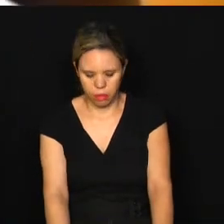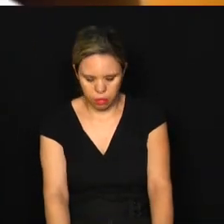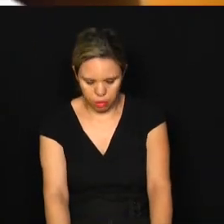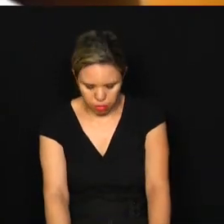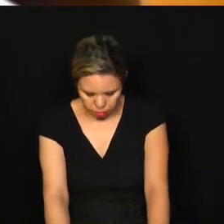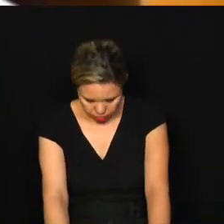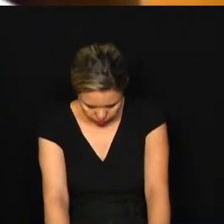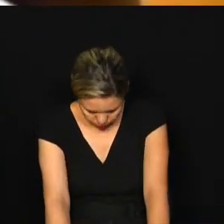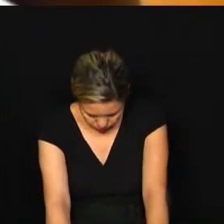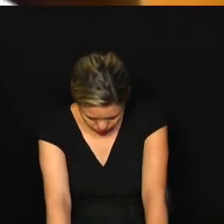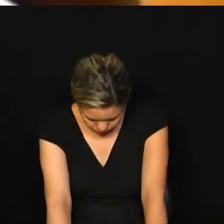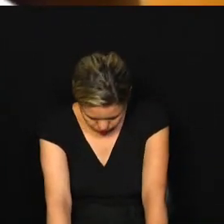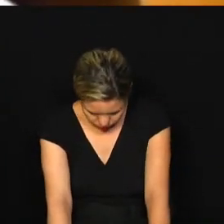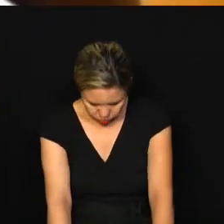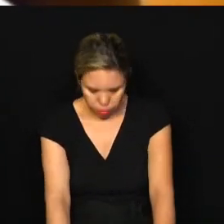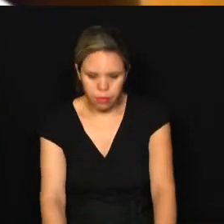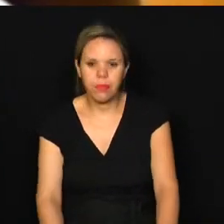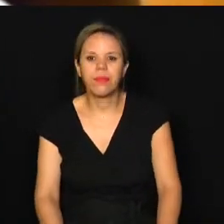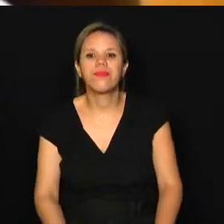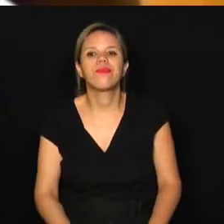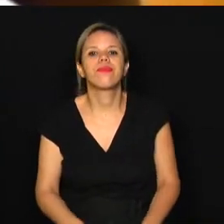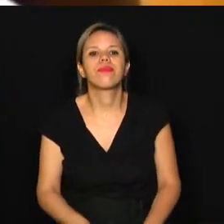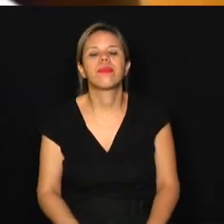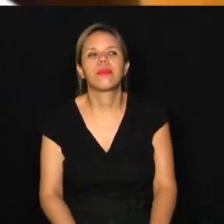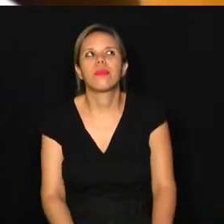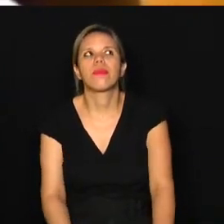Isso, 130 milhões.